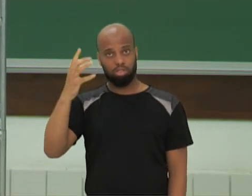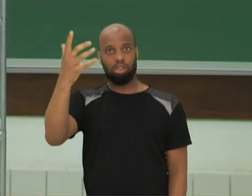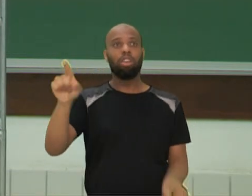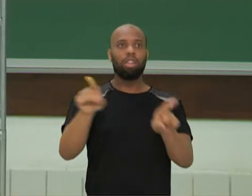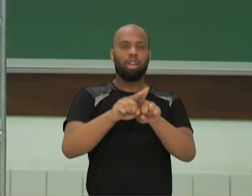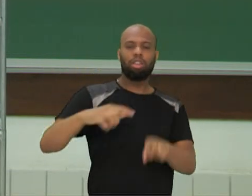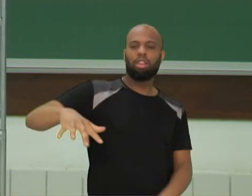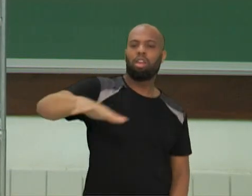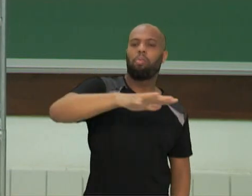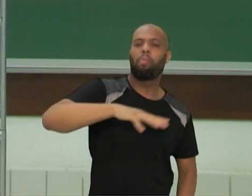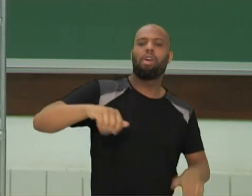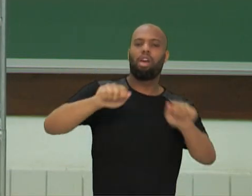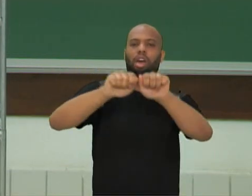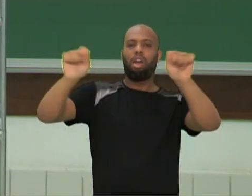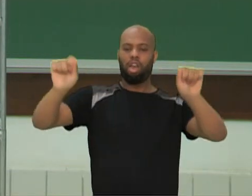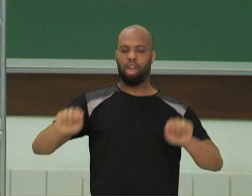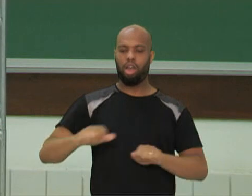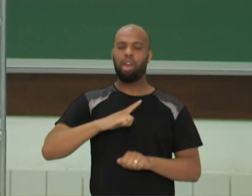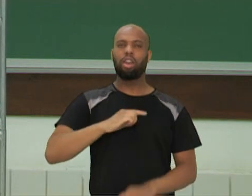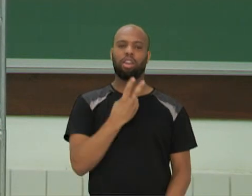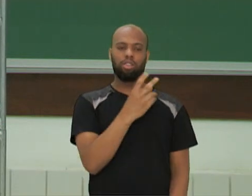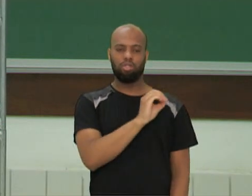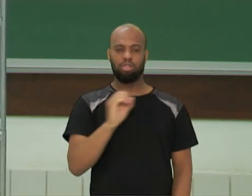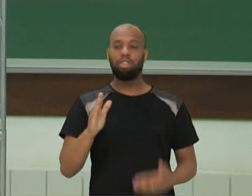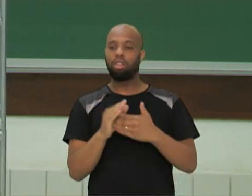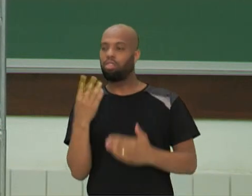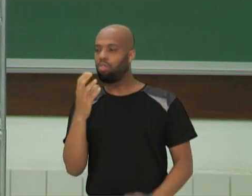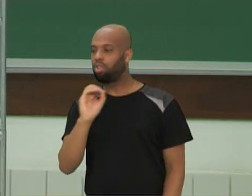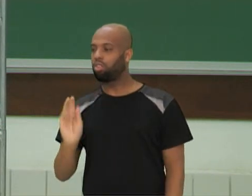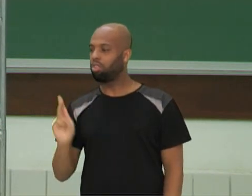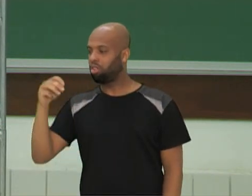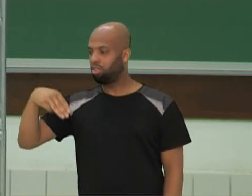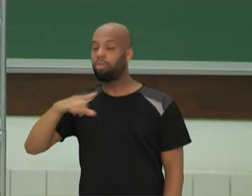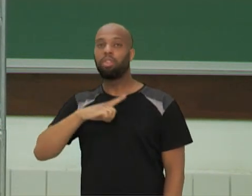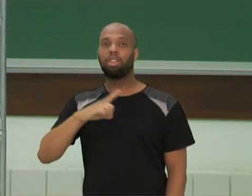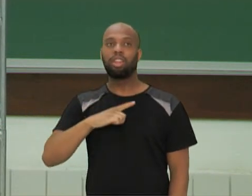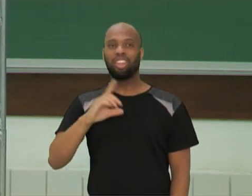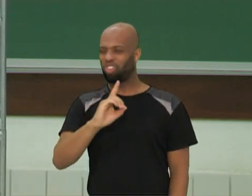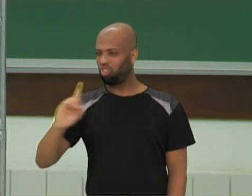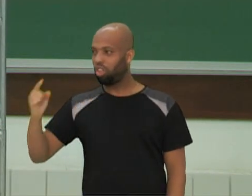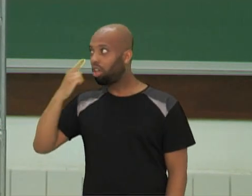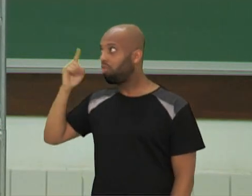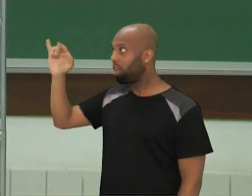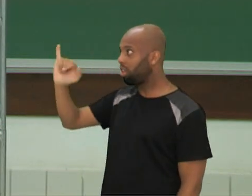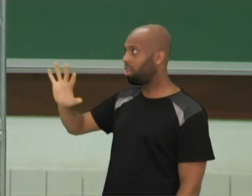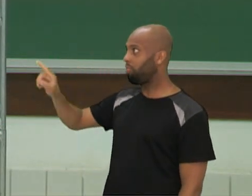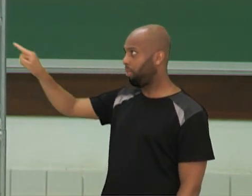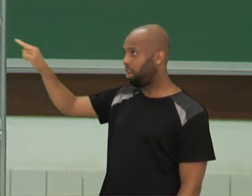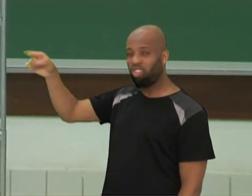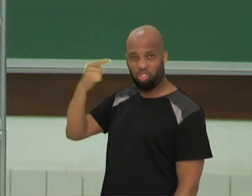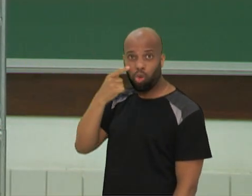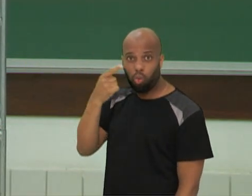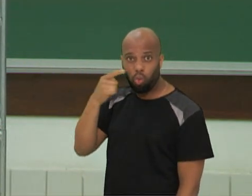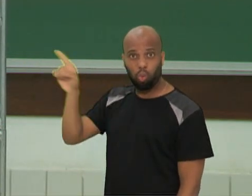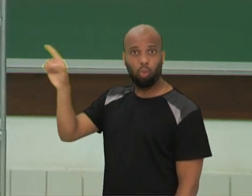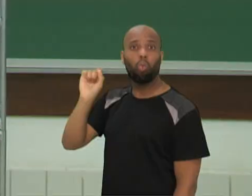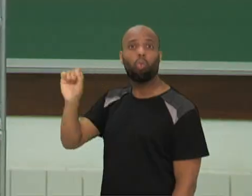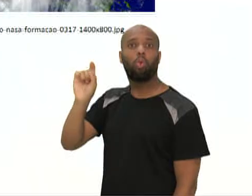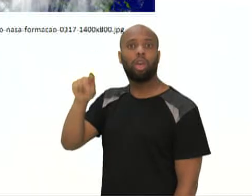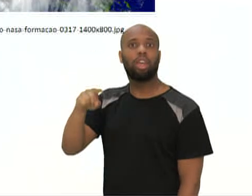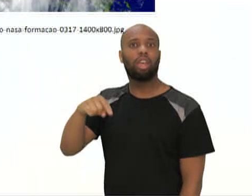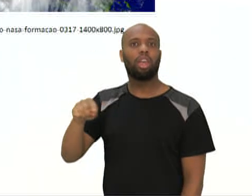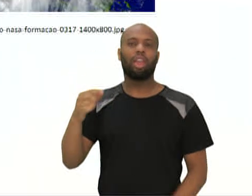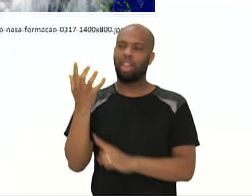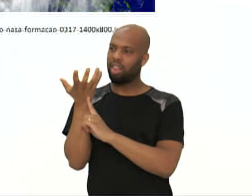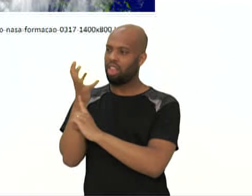uma área que pode variar entre 200 e 400 quilômetros. E do lado direito da sua tela, você está vendo uma imagem de